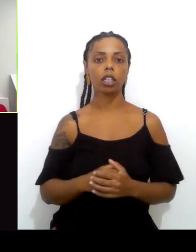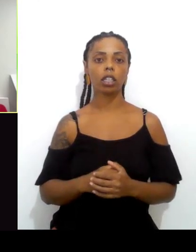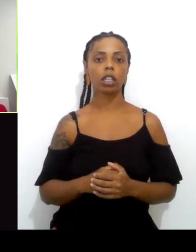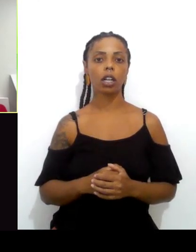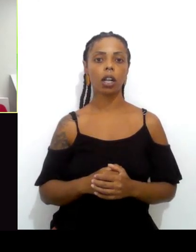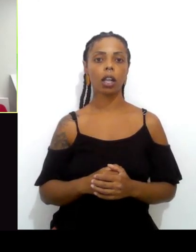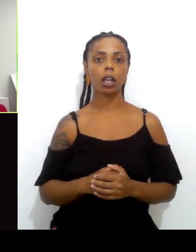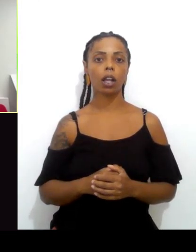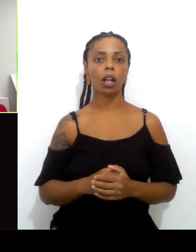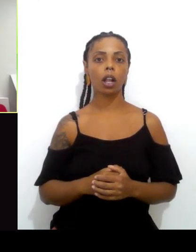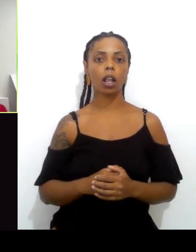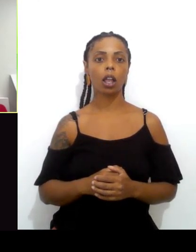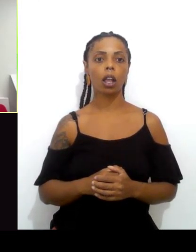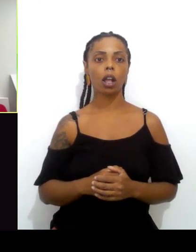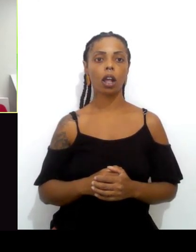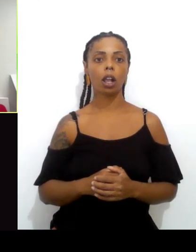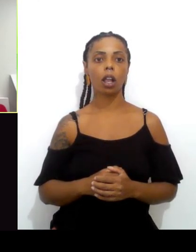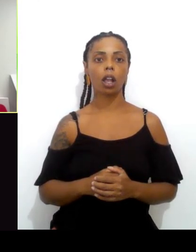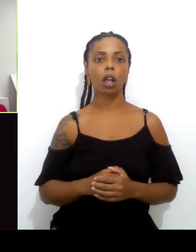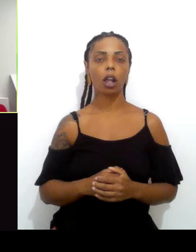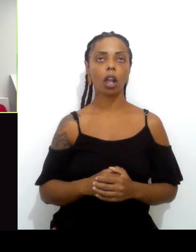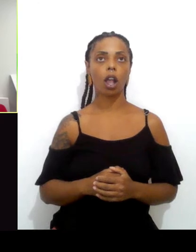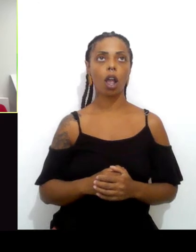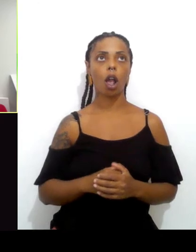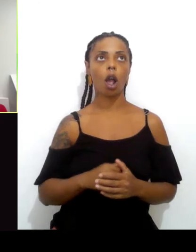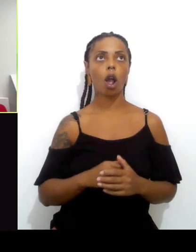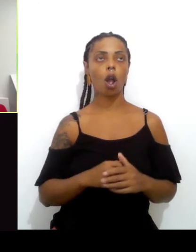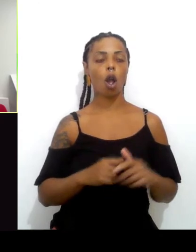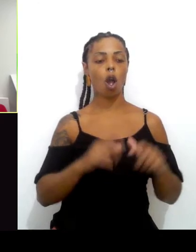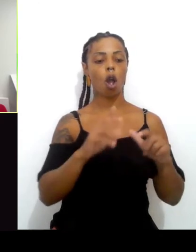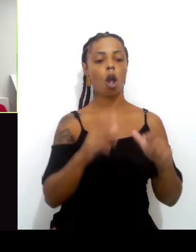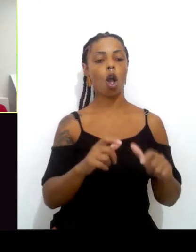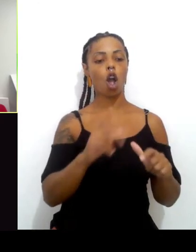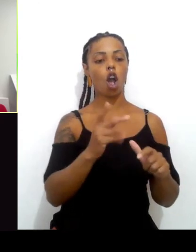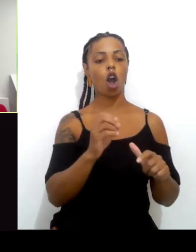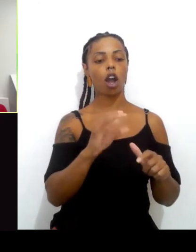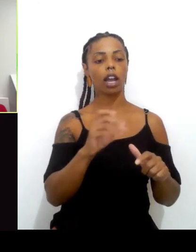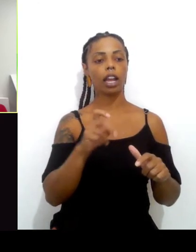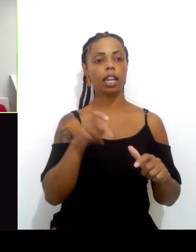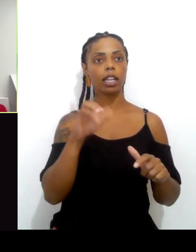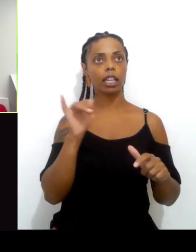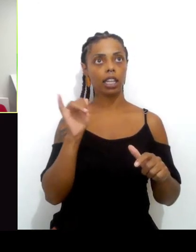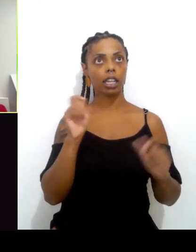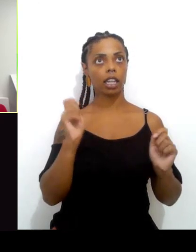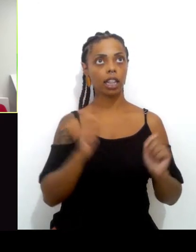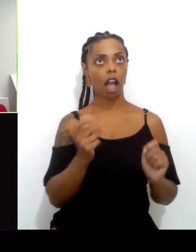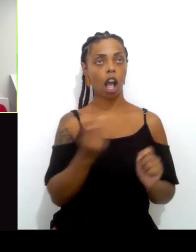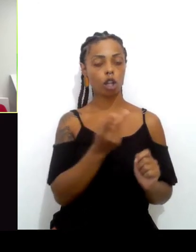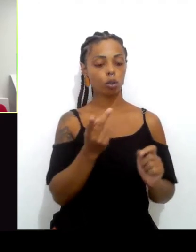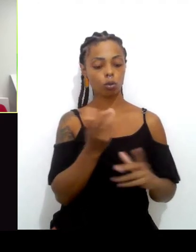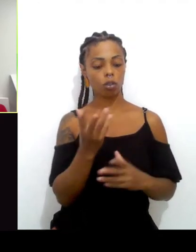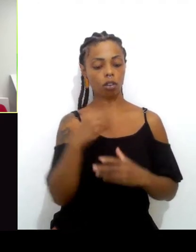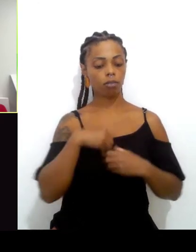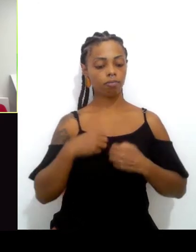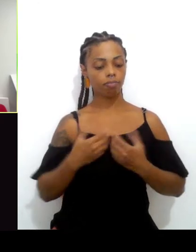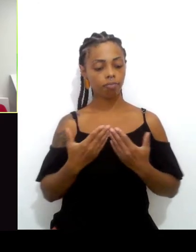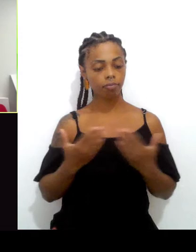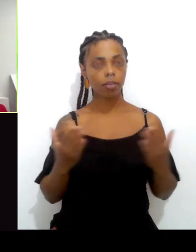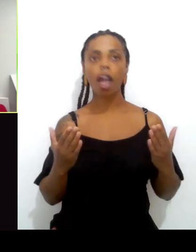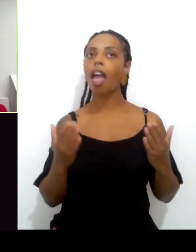no qual era possível ser os dois se as duas coisas ao mesmo tempo não era um espaço com qual bacon se